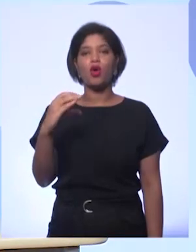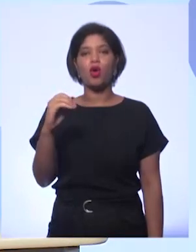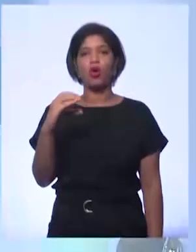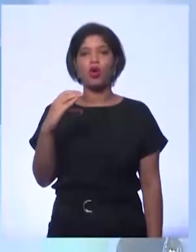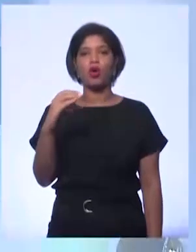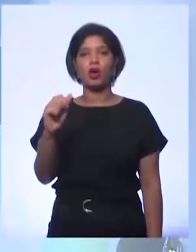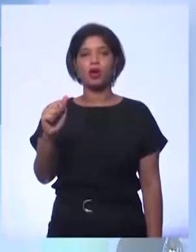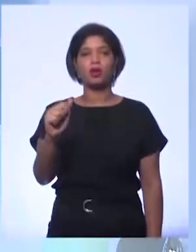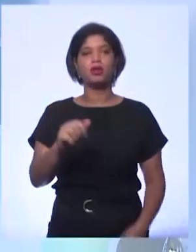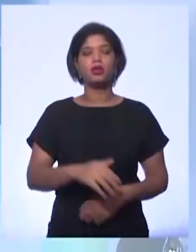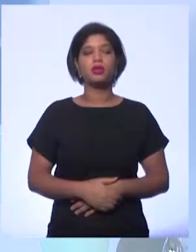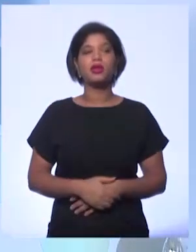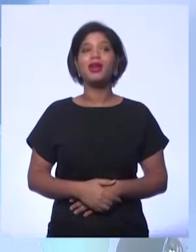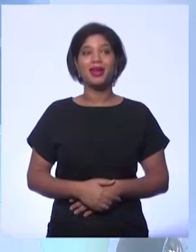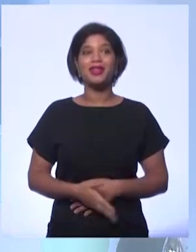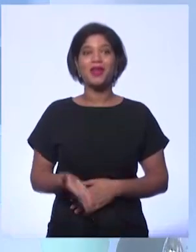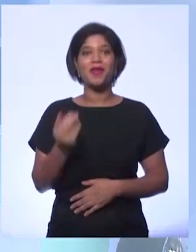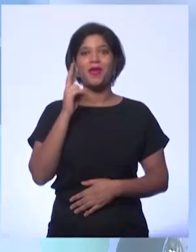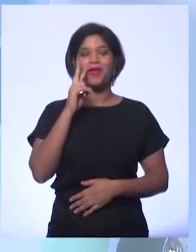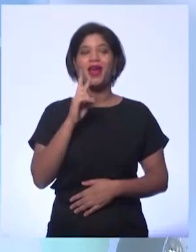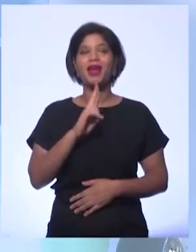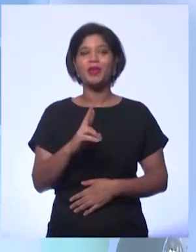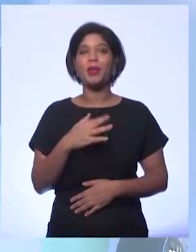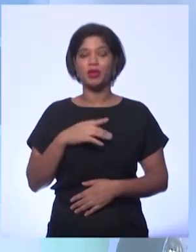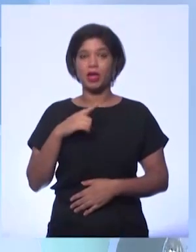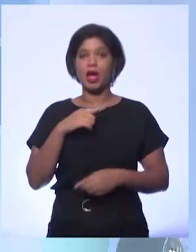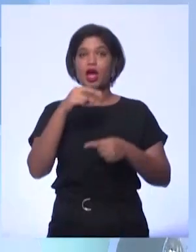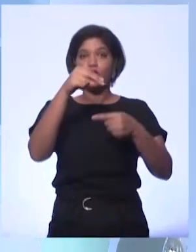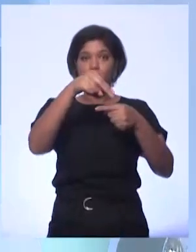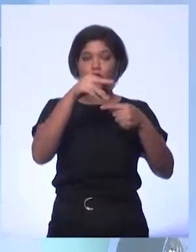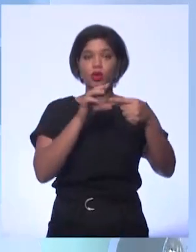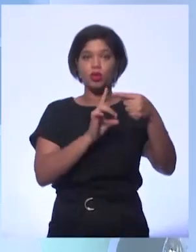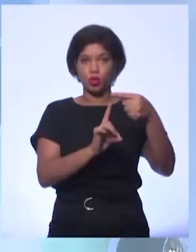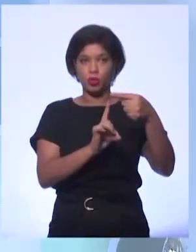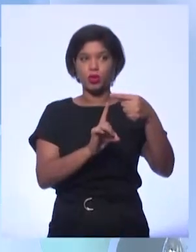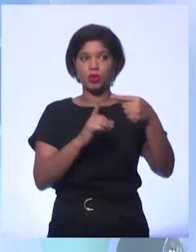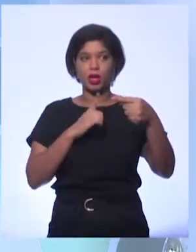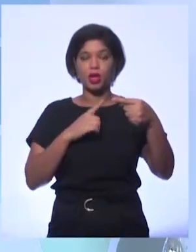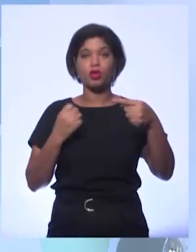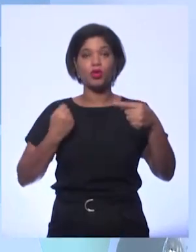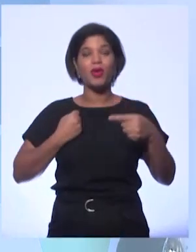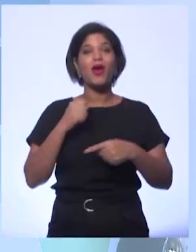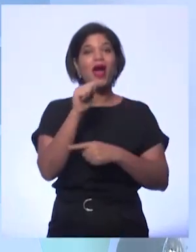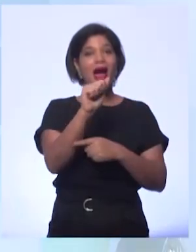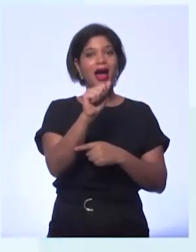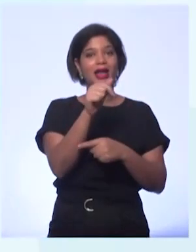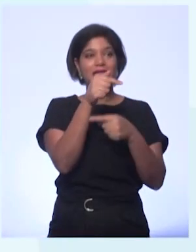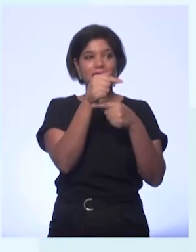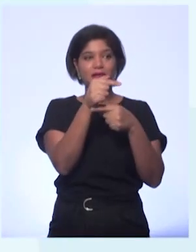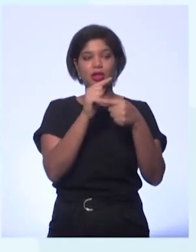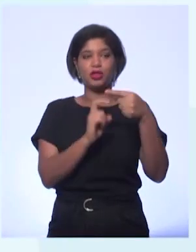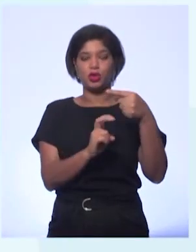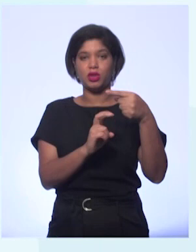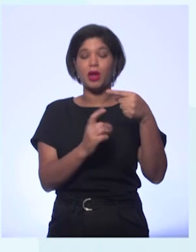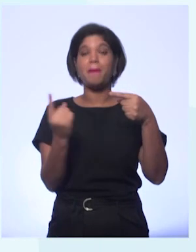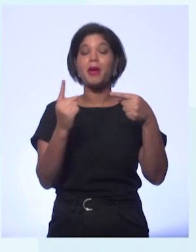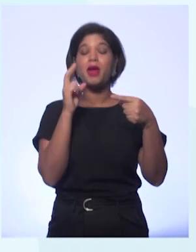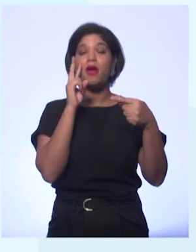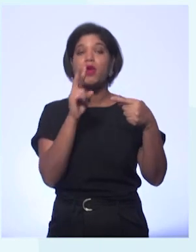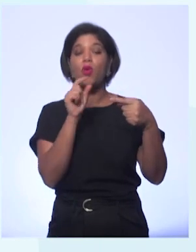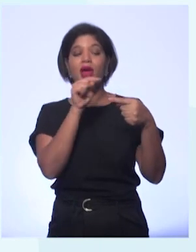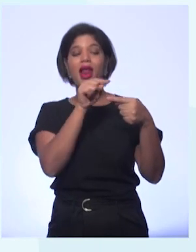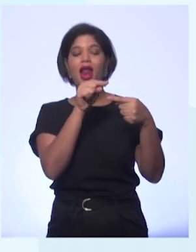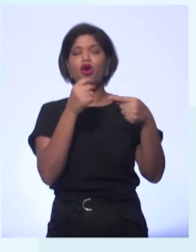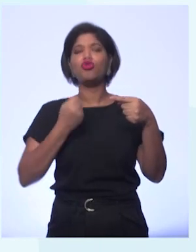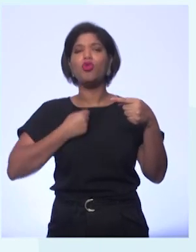conferir? Vamos sim, então vem comigo, vamos olhar sempre o numerador e o denominador. Então, item A, 7 quintos. Primeira coisa que eu olho é se o número de cima é